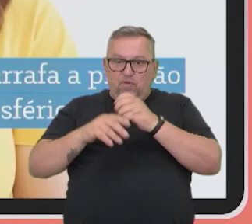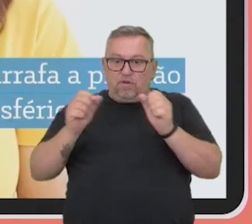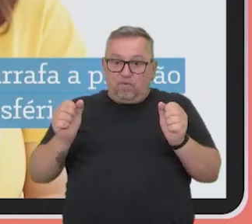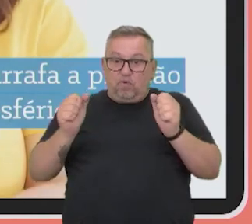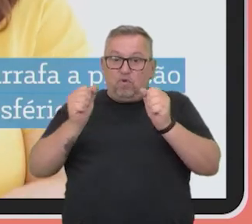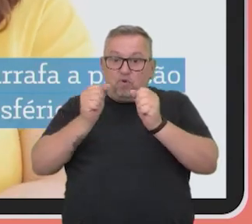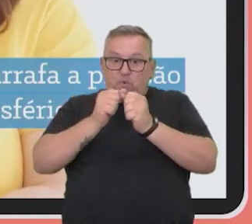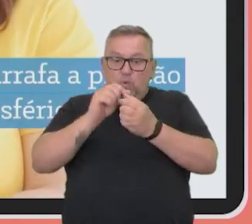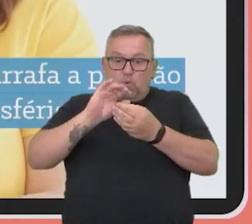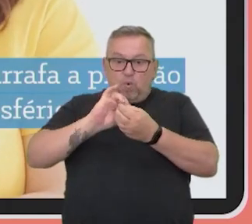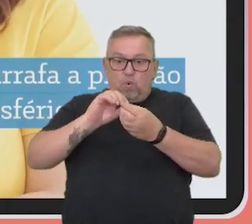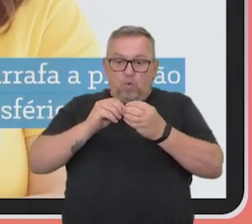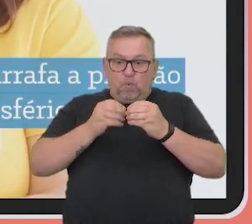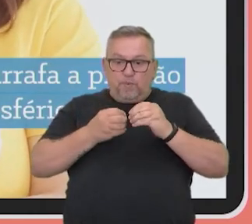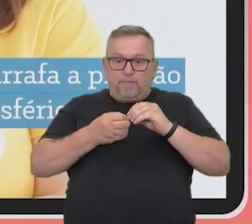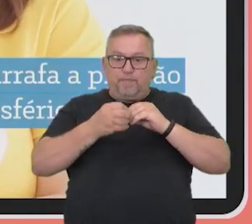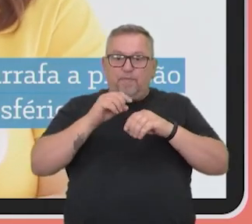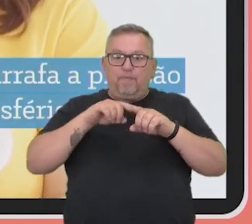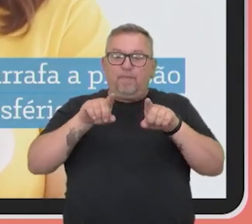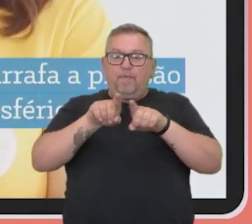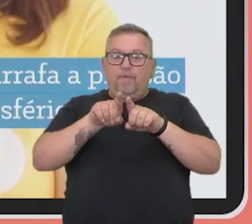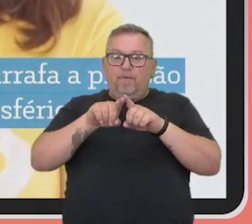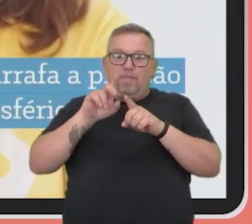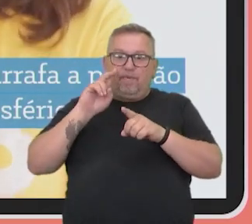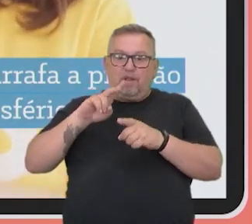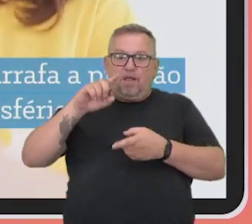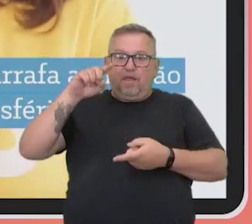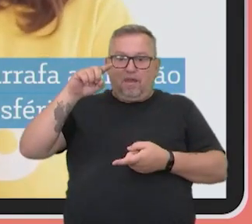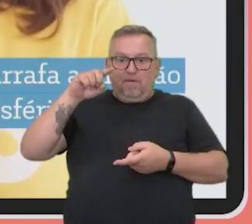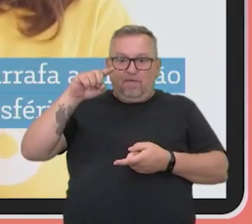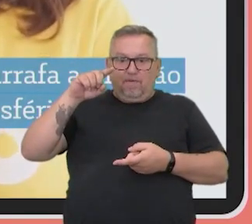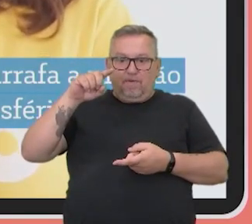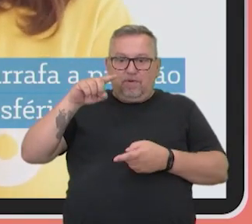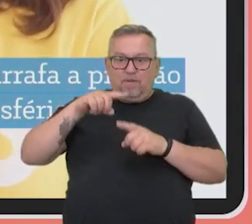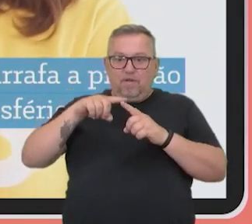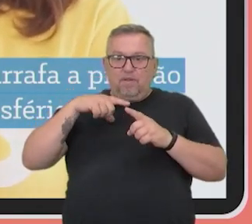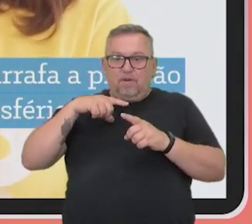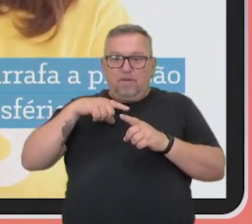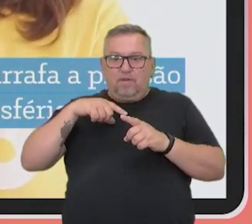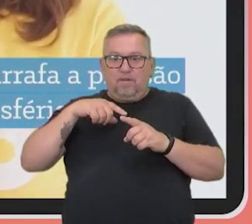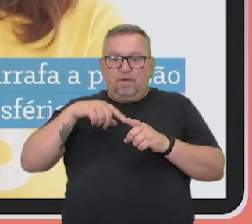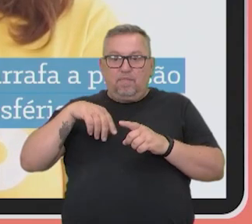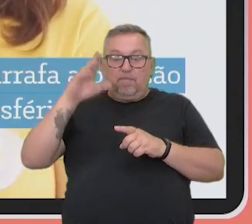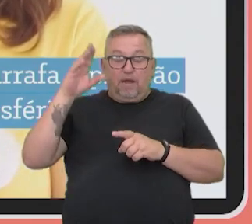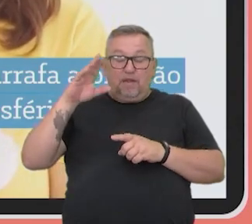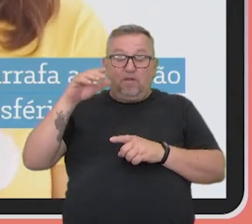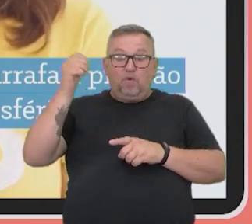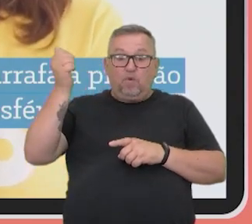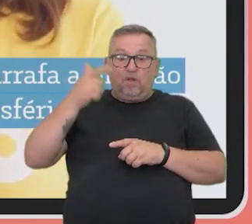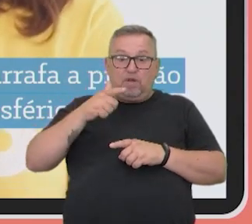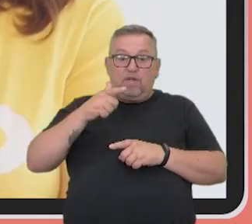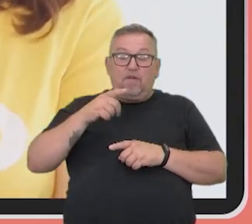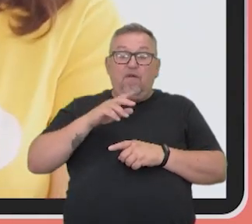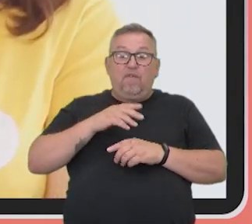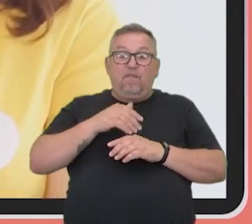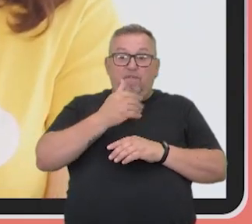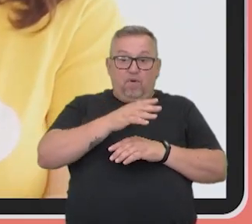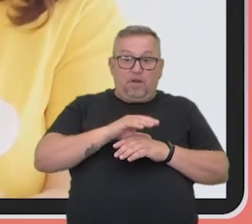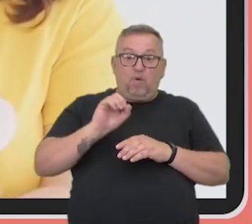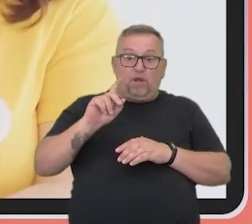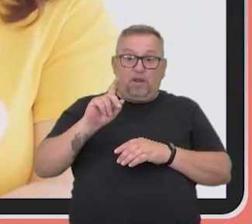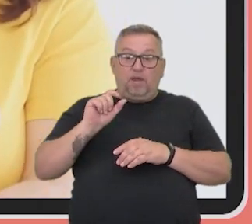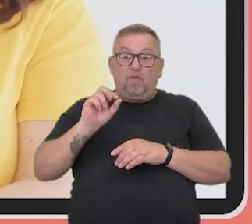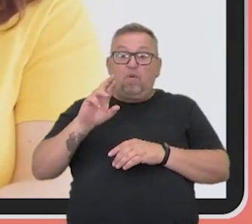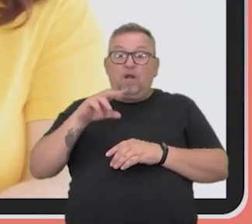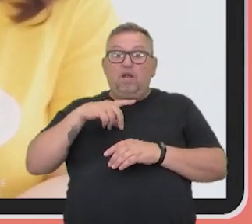juntando e a pressão dentro da garrafa passa a ser menor do que a pressão fora da garrafa. E, portanto, o ar que